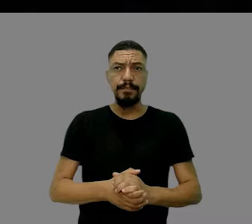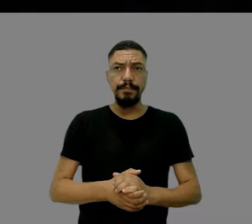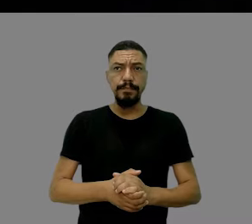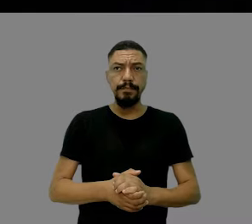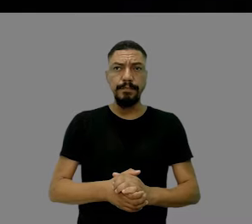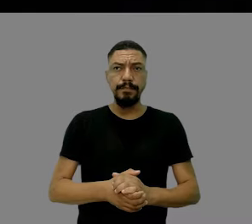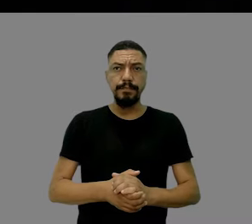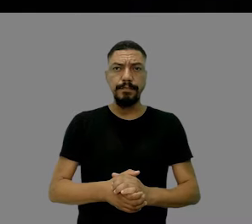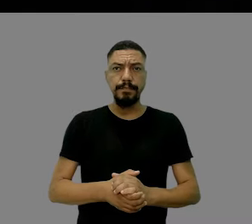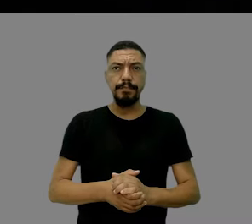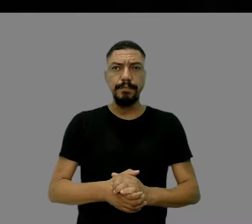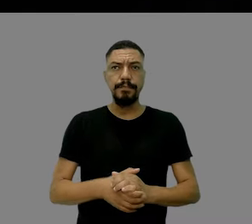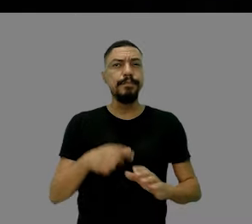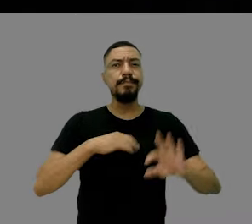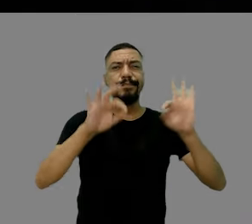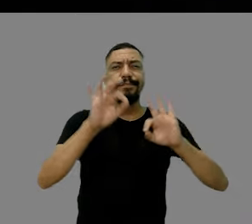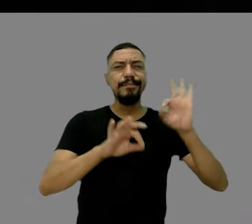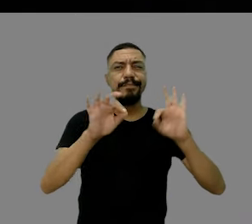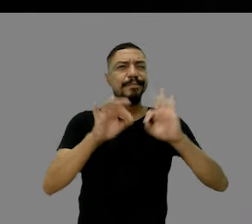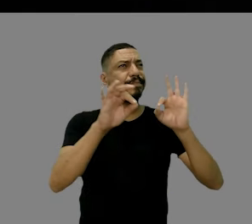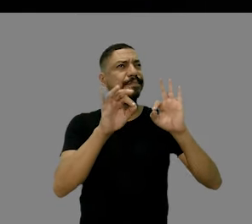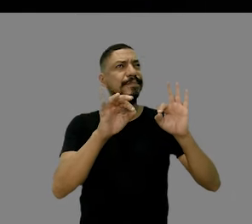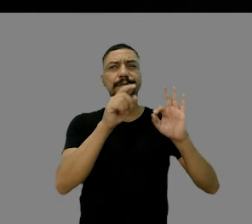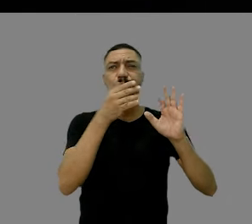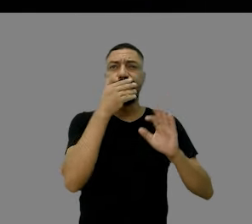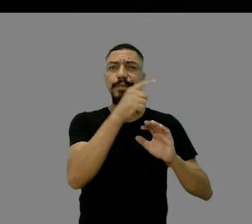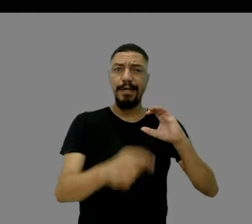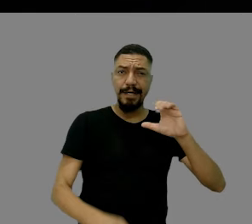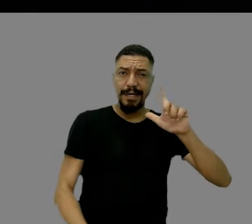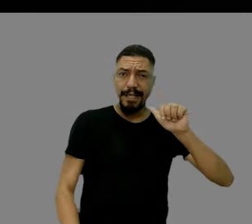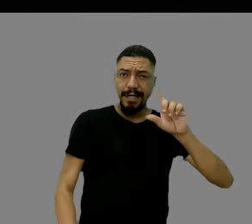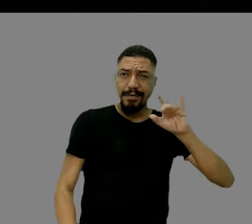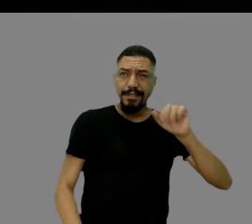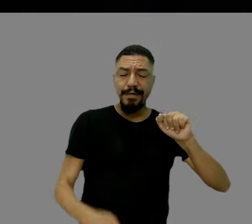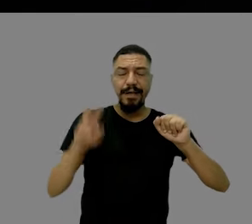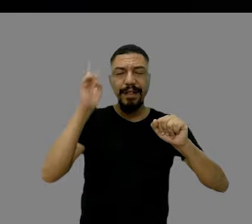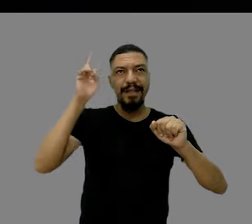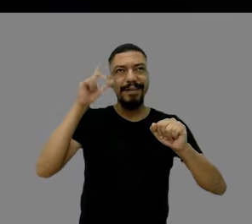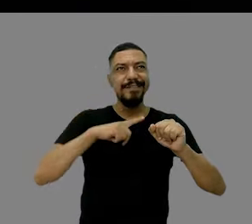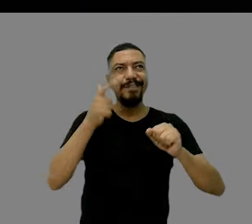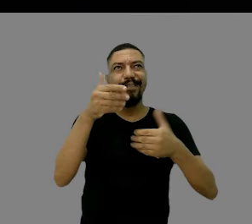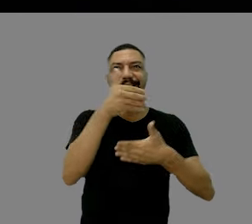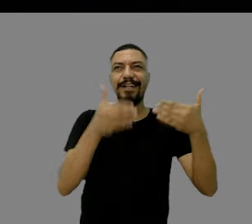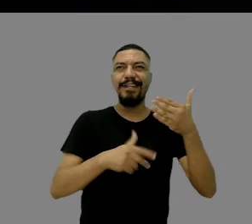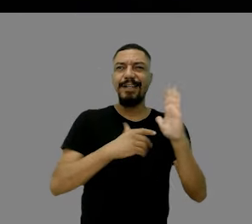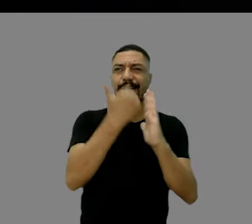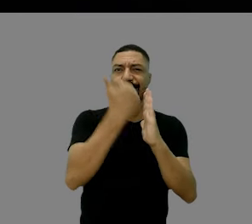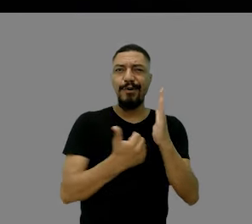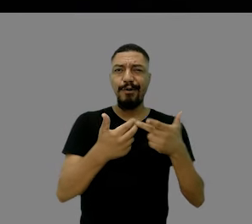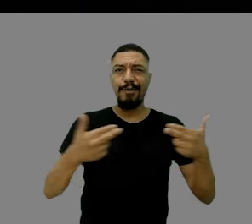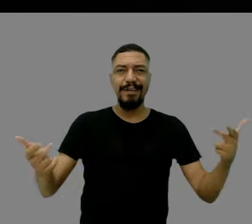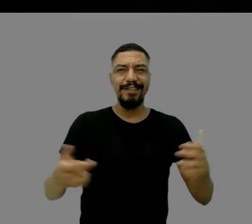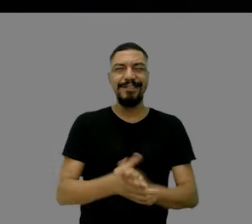Gente, eu fiz todo esse escarcéu para a Cláudia, mas eu lembrei que eu tinha um slide com os descontos, o RPA pontos de